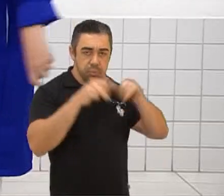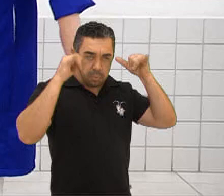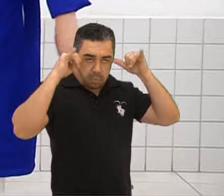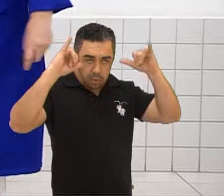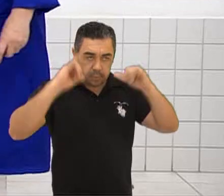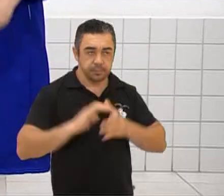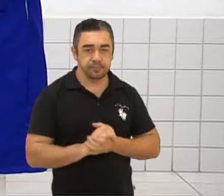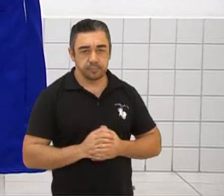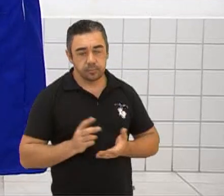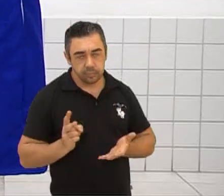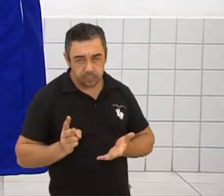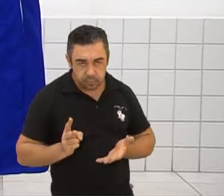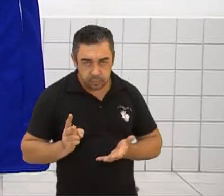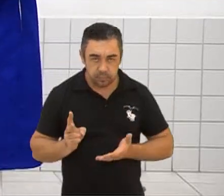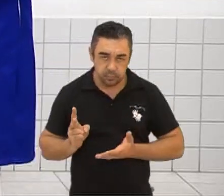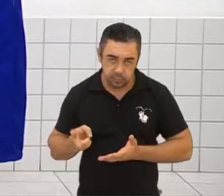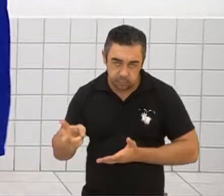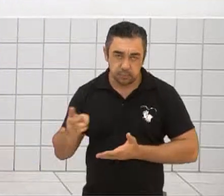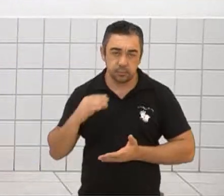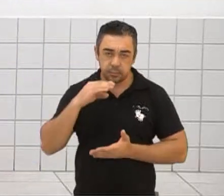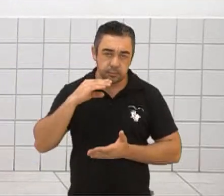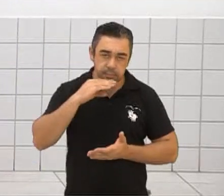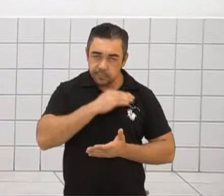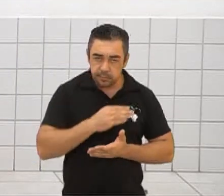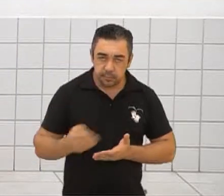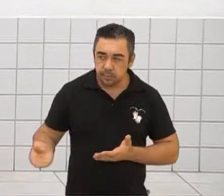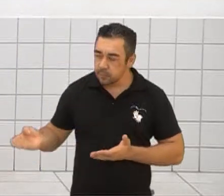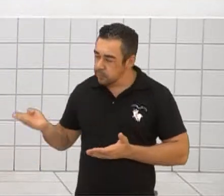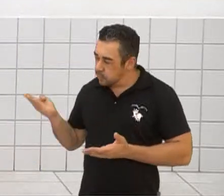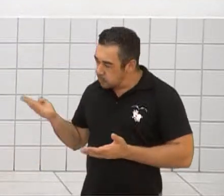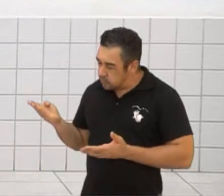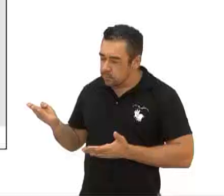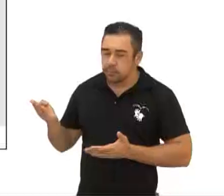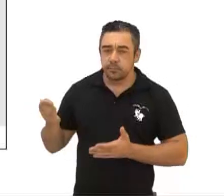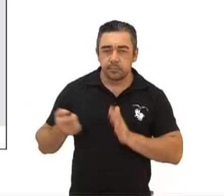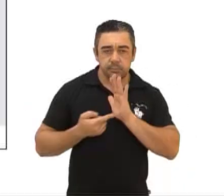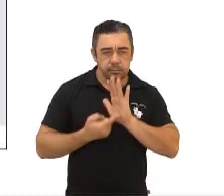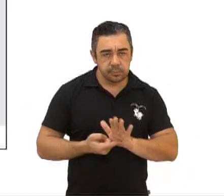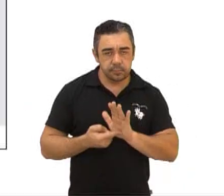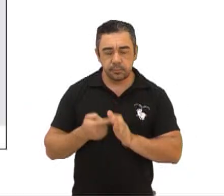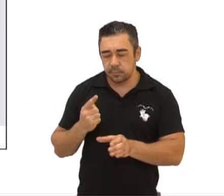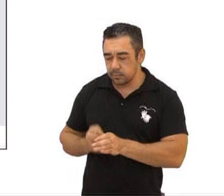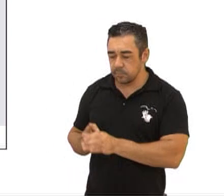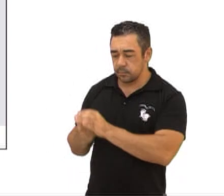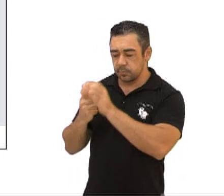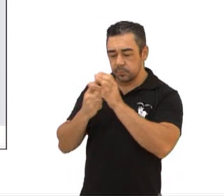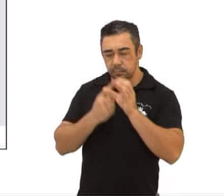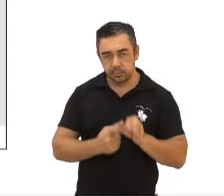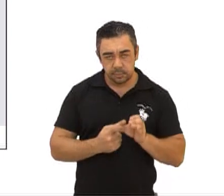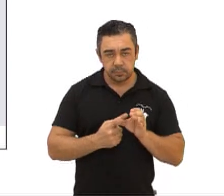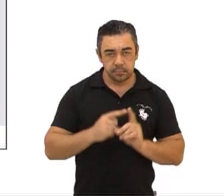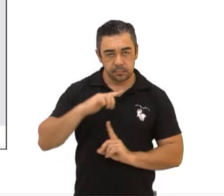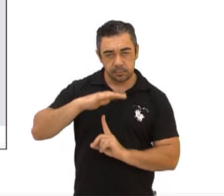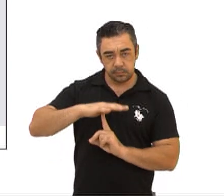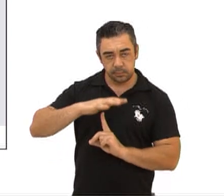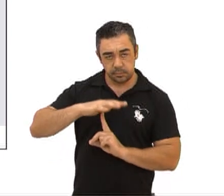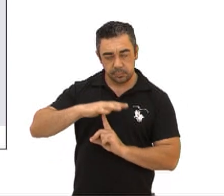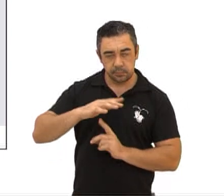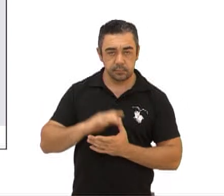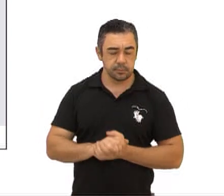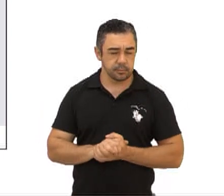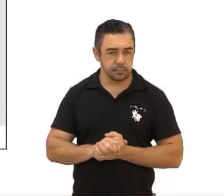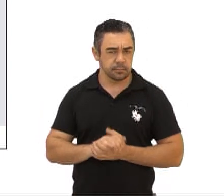Isso. Na continuação, obviamente, nós vemos a caracterização da urbanização do nosso estado. Então, já fazendo